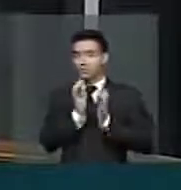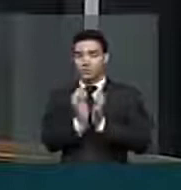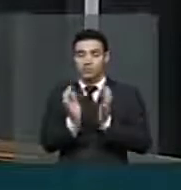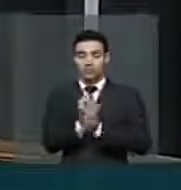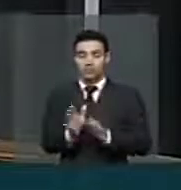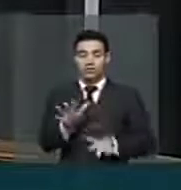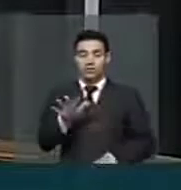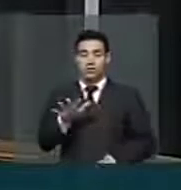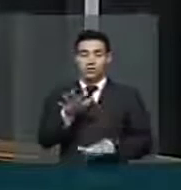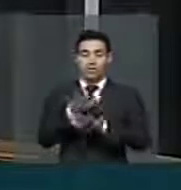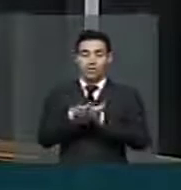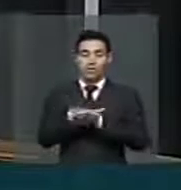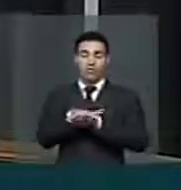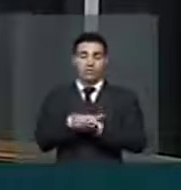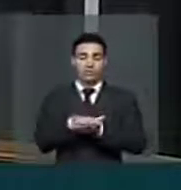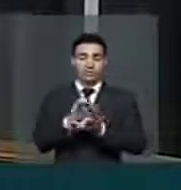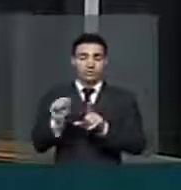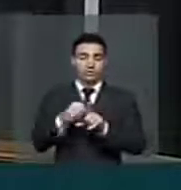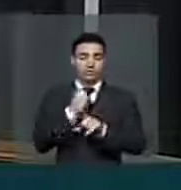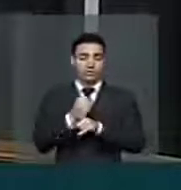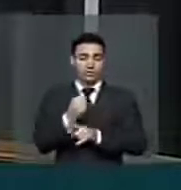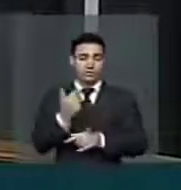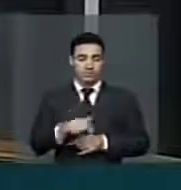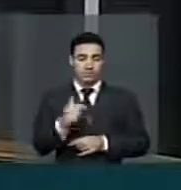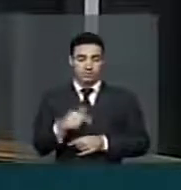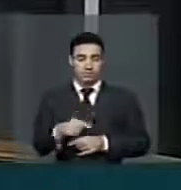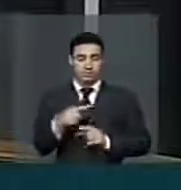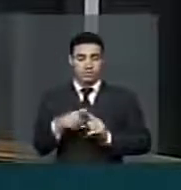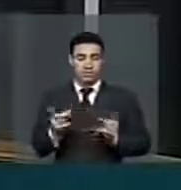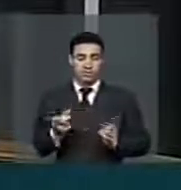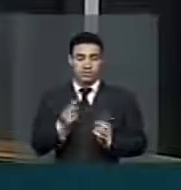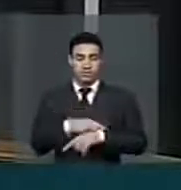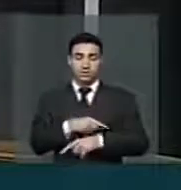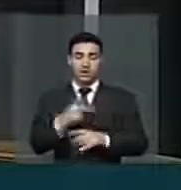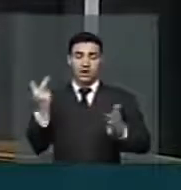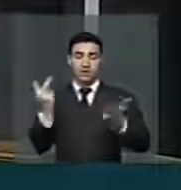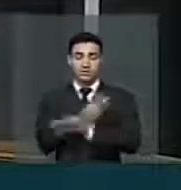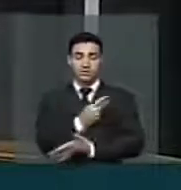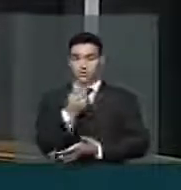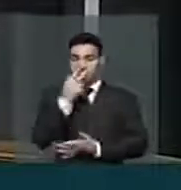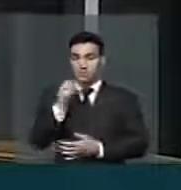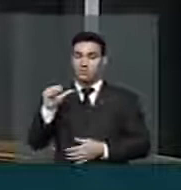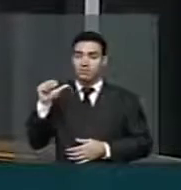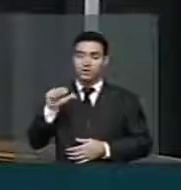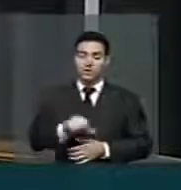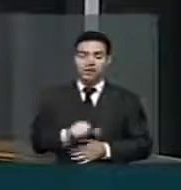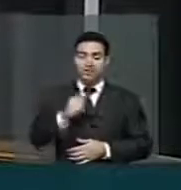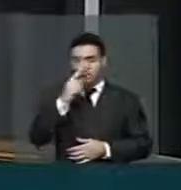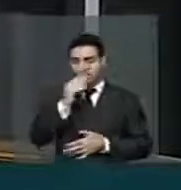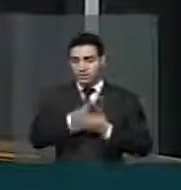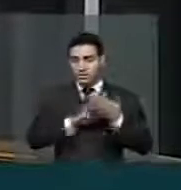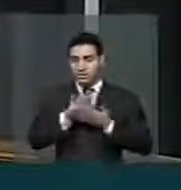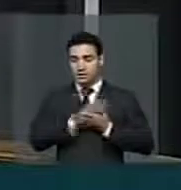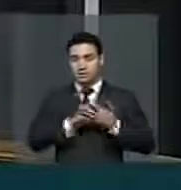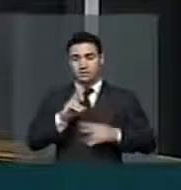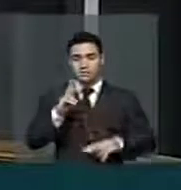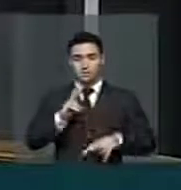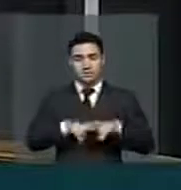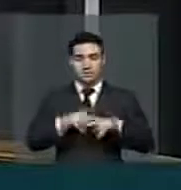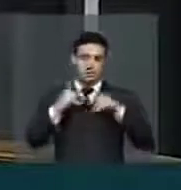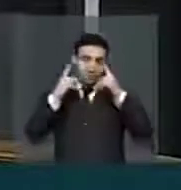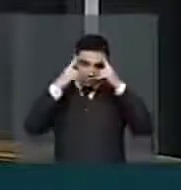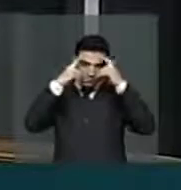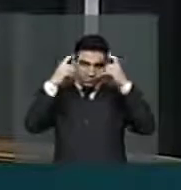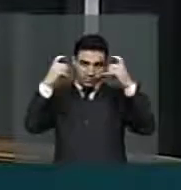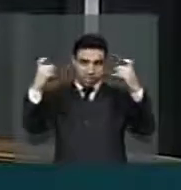dos presidiários. Pelo contrário, ele só faz piorar a sensação de impunidade e da violência entre